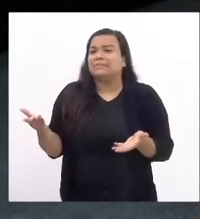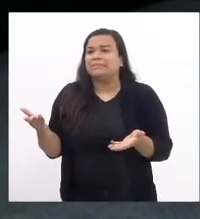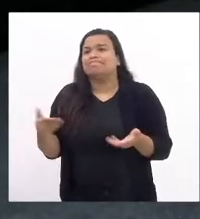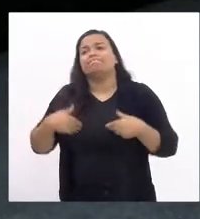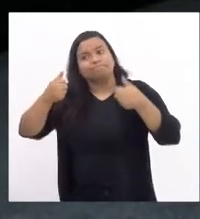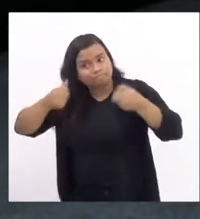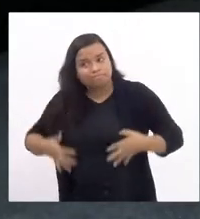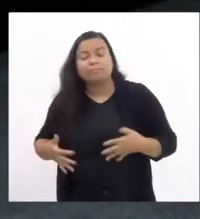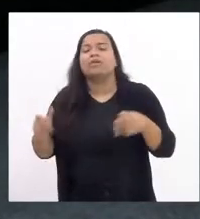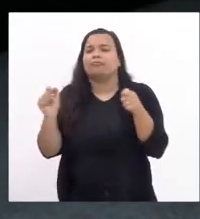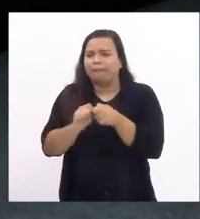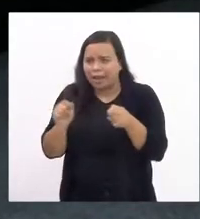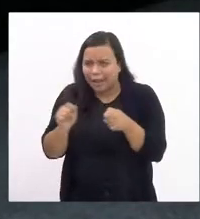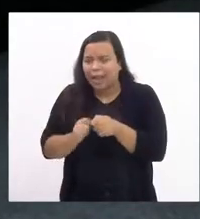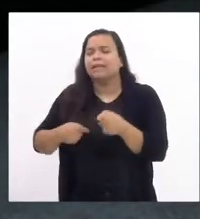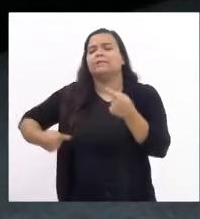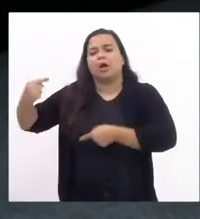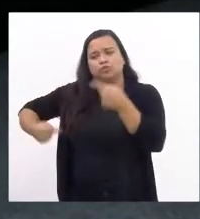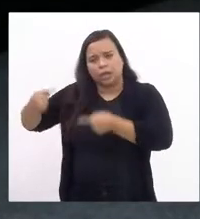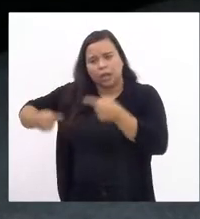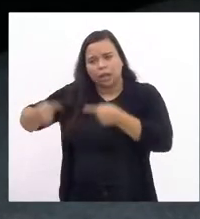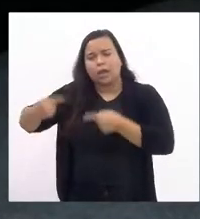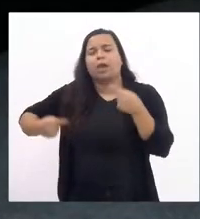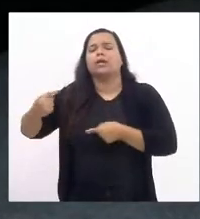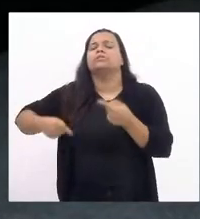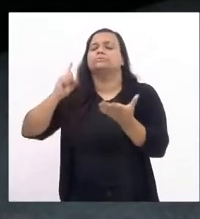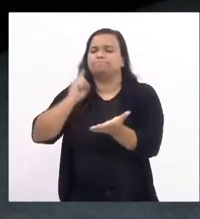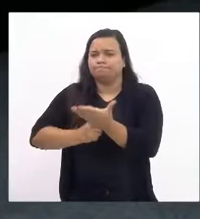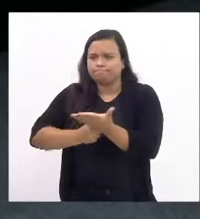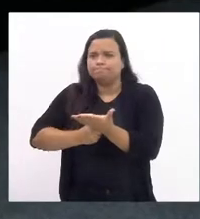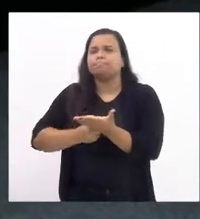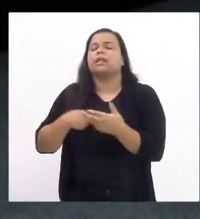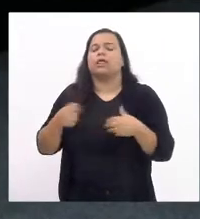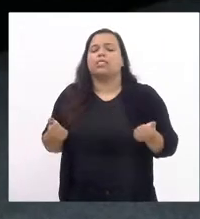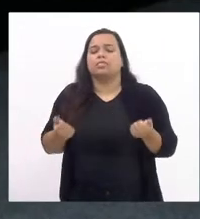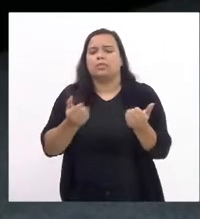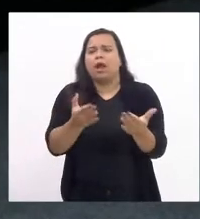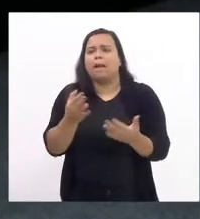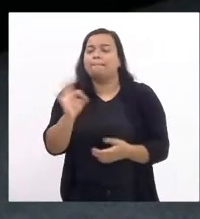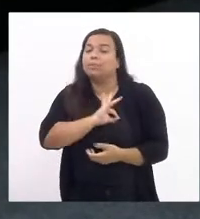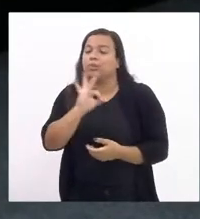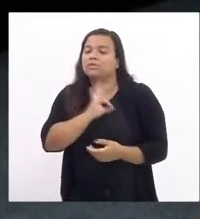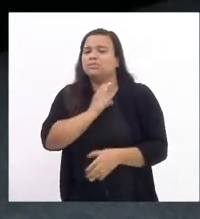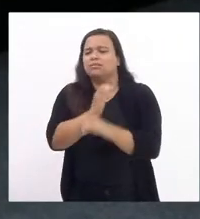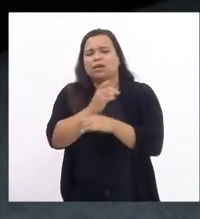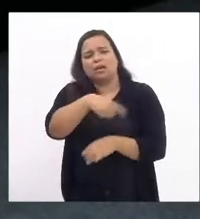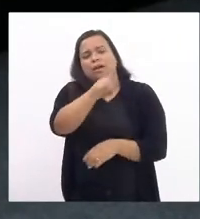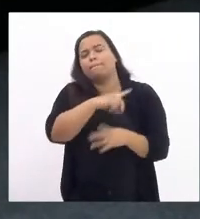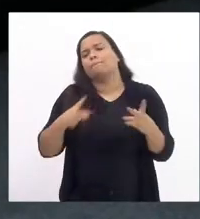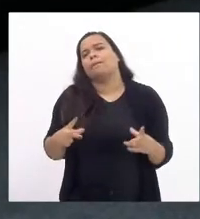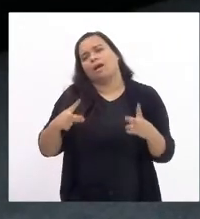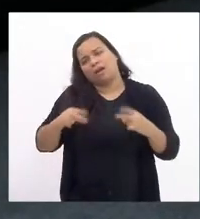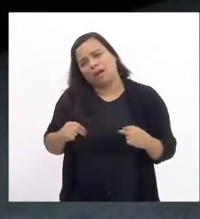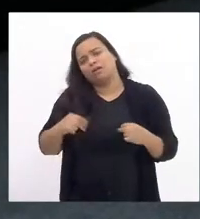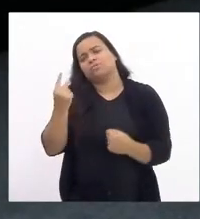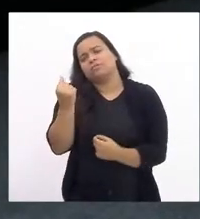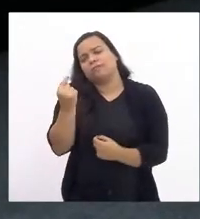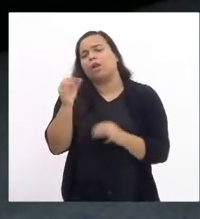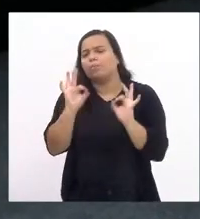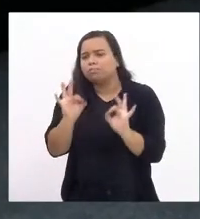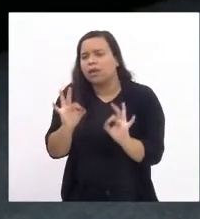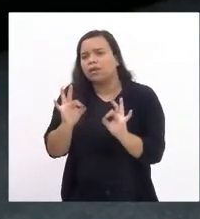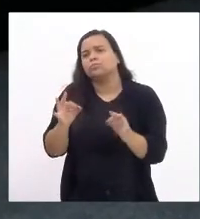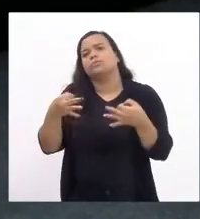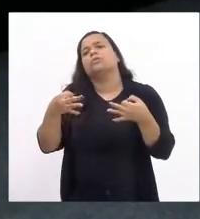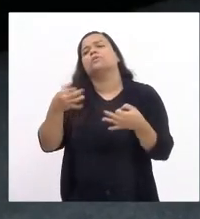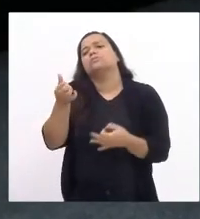dessa audiência, desse encontro, para dar aos policiais civis aquilo que eles merecem, que é um valor de auxílio alimentação